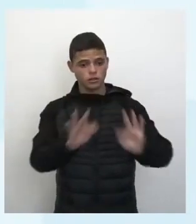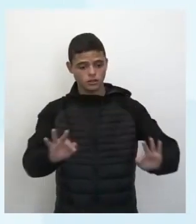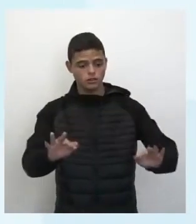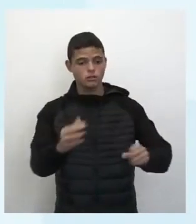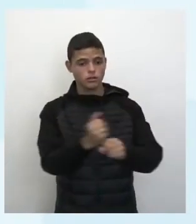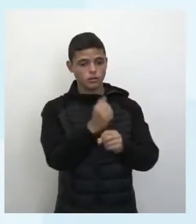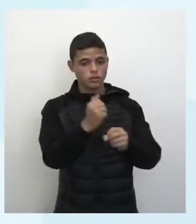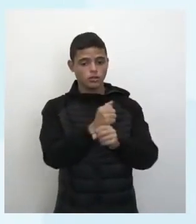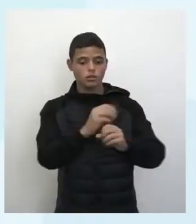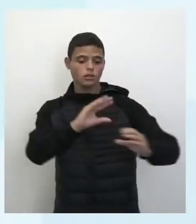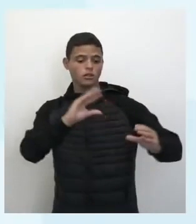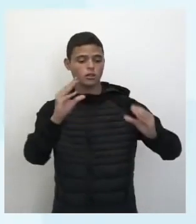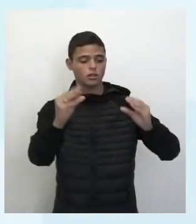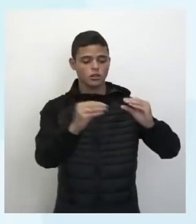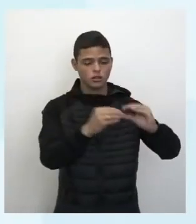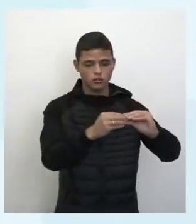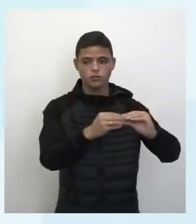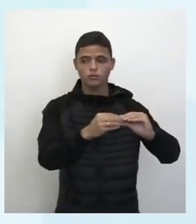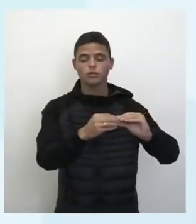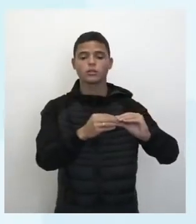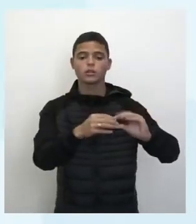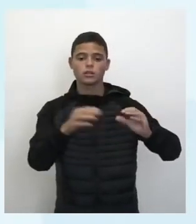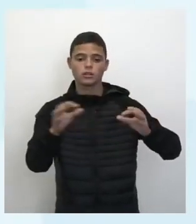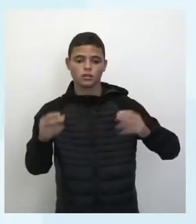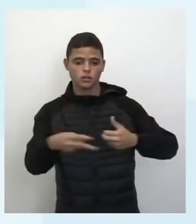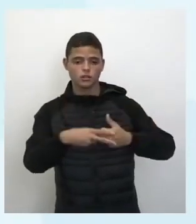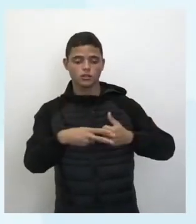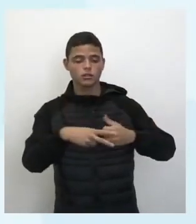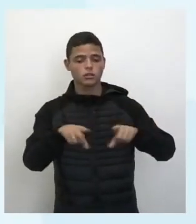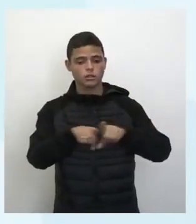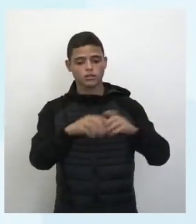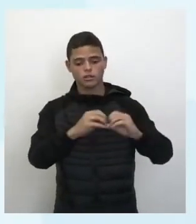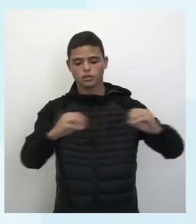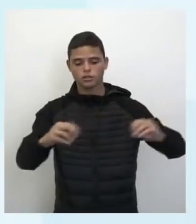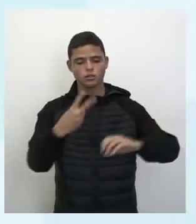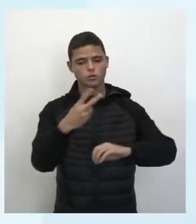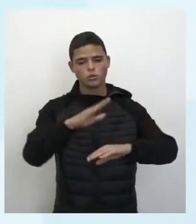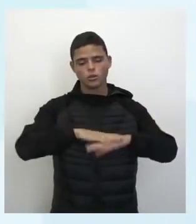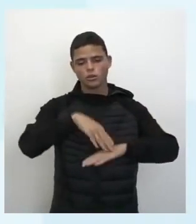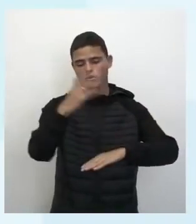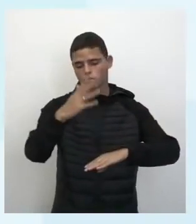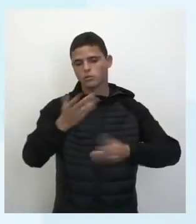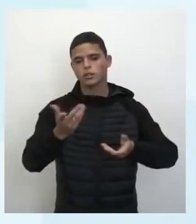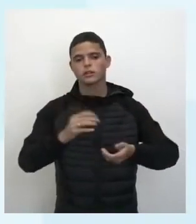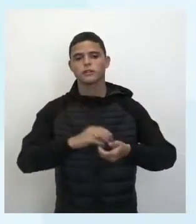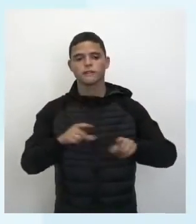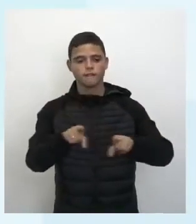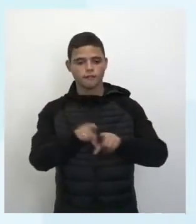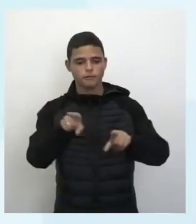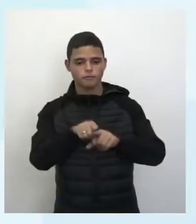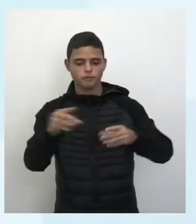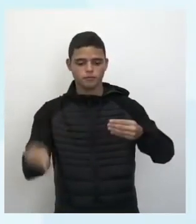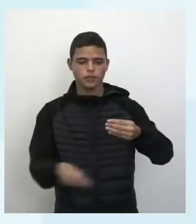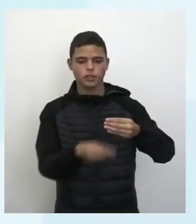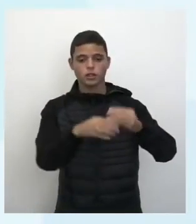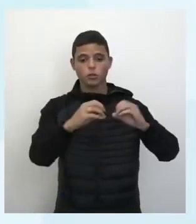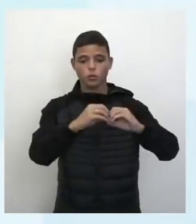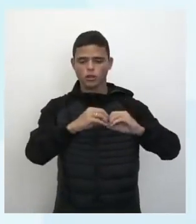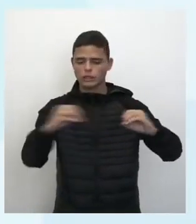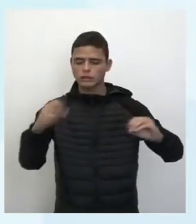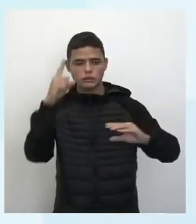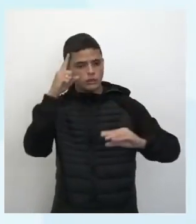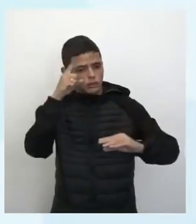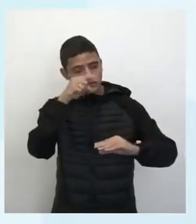um verbo, e complexas aquelas que possuem duas ou mais orações. Então, quando o período fica composto, a gente chama de oração complexa.